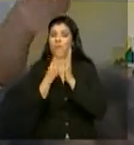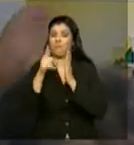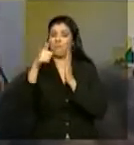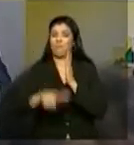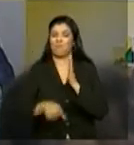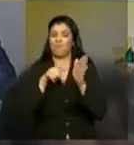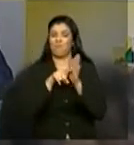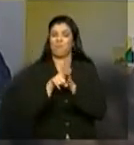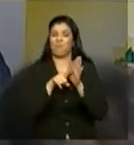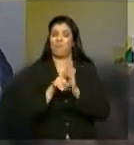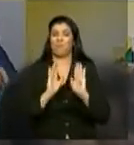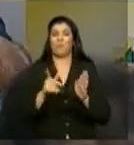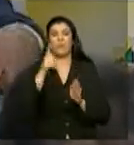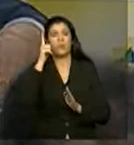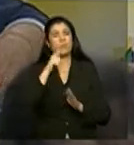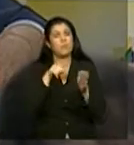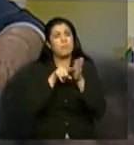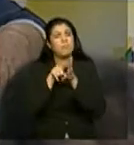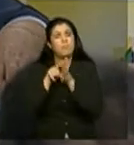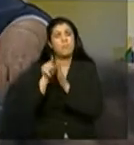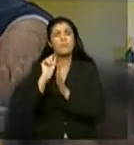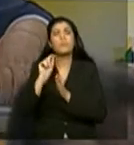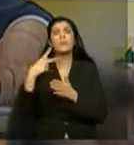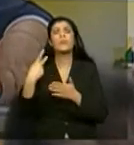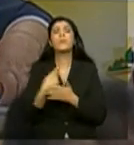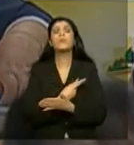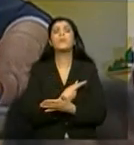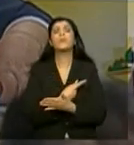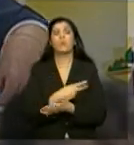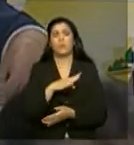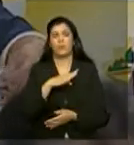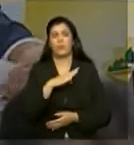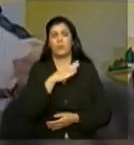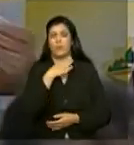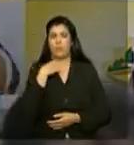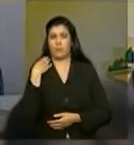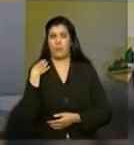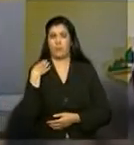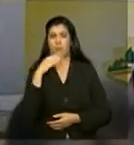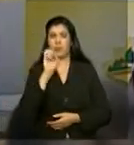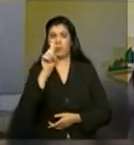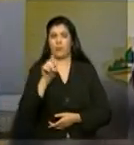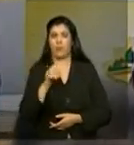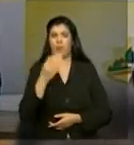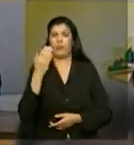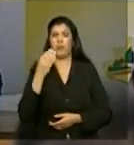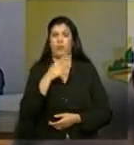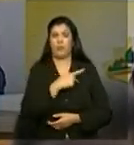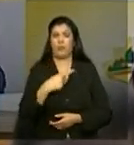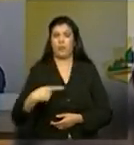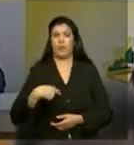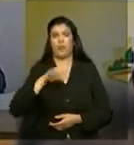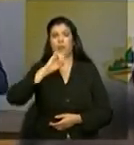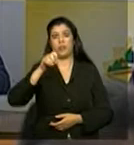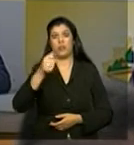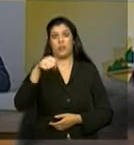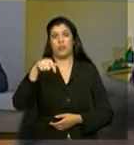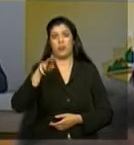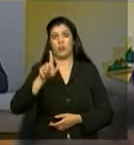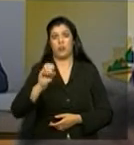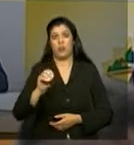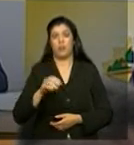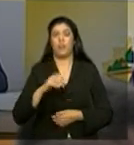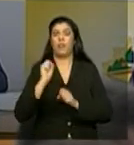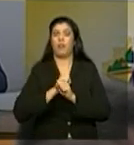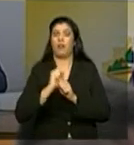investigações para apurar as causas da morte do ex presidente joão goulart em 2011